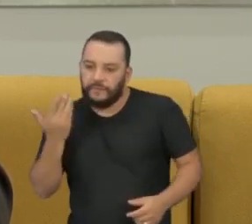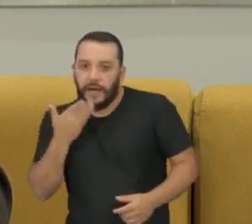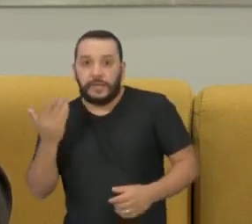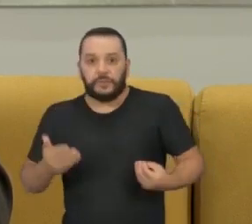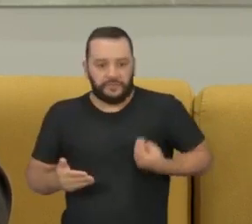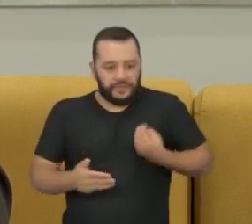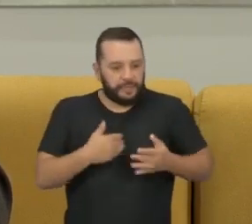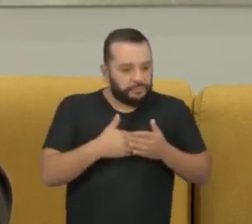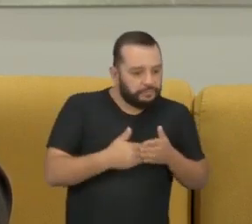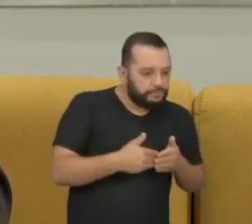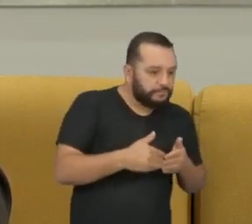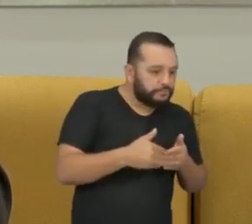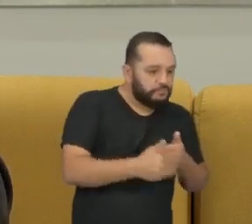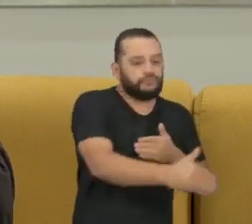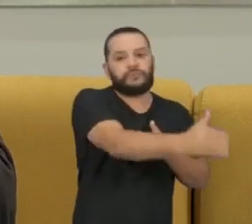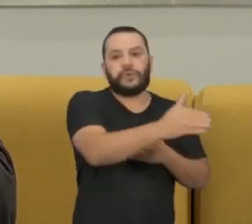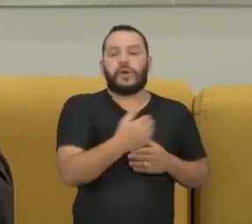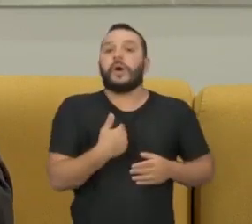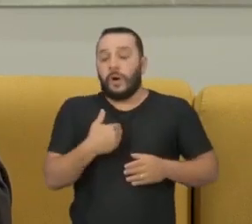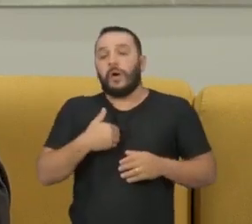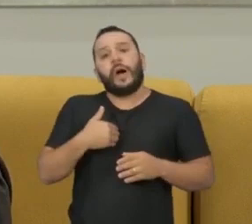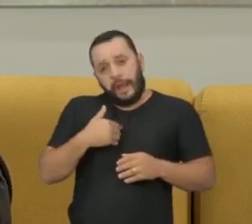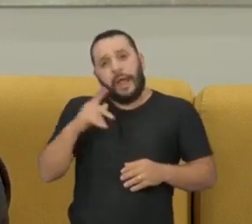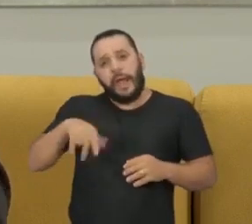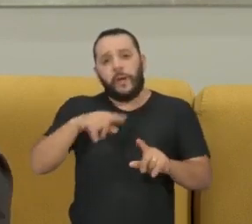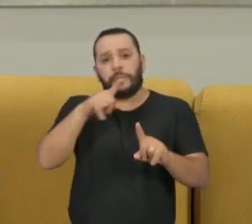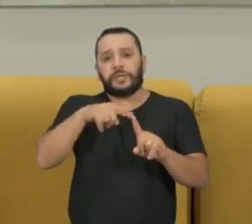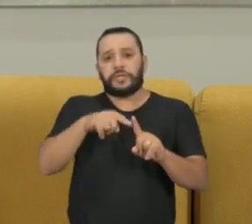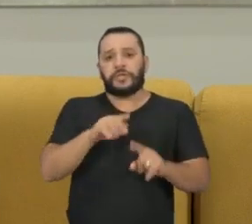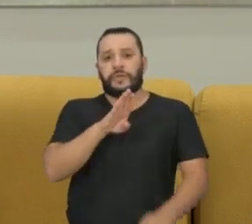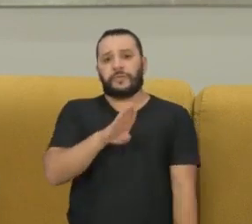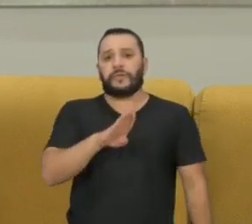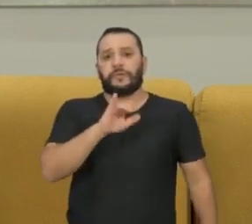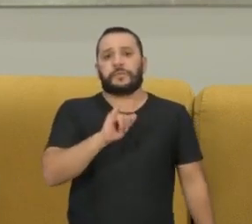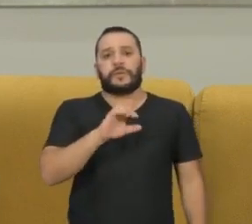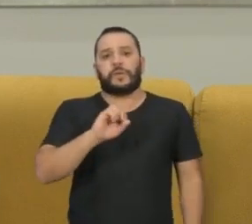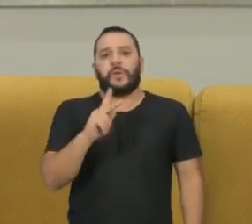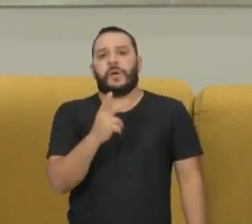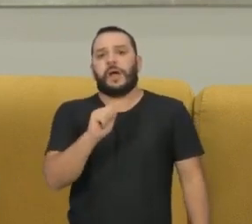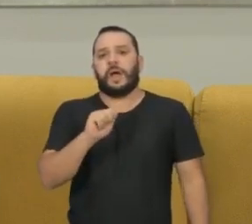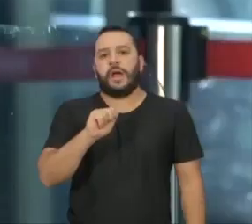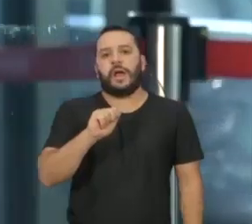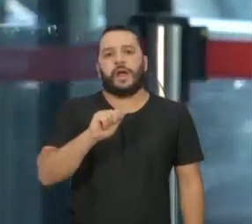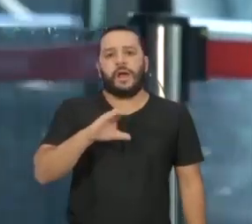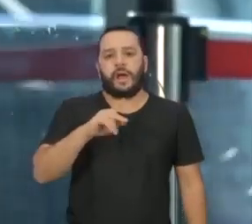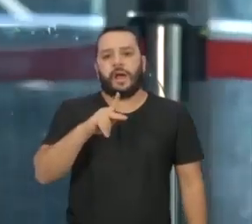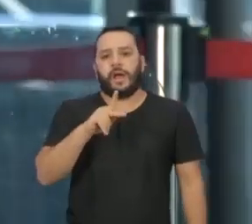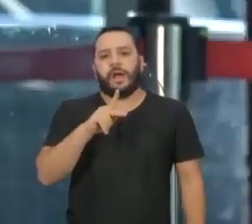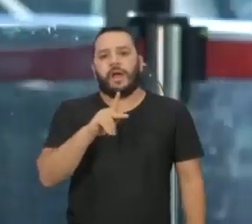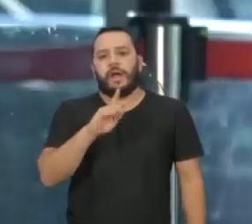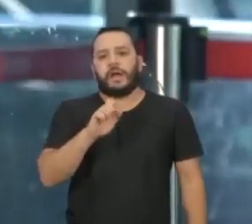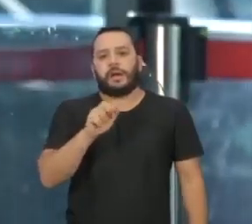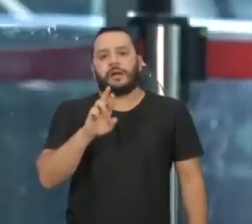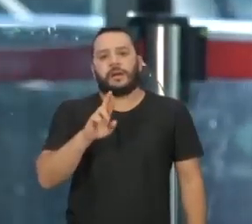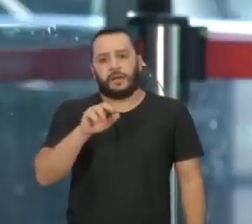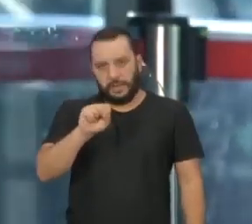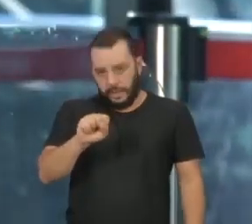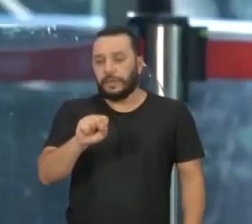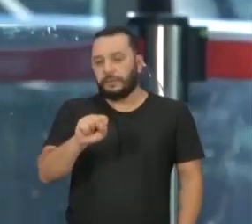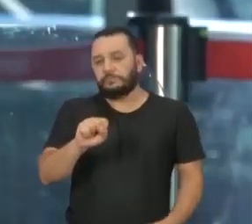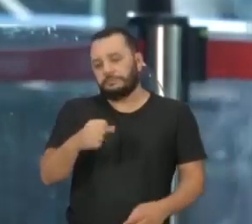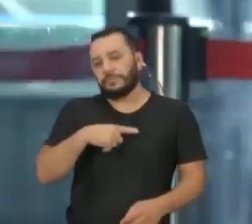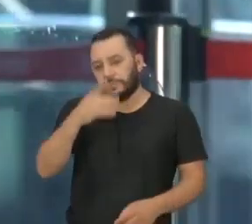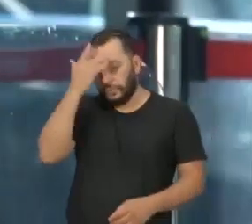os objetivos do movimento biohacker, que ganha novos adeptos em todo o mundo. Esse homem passa pela